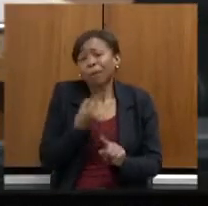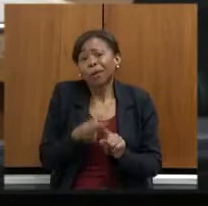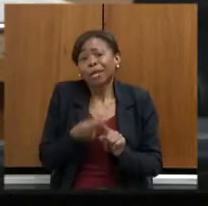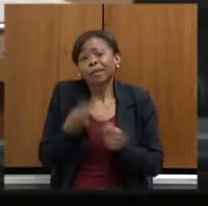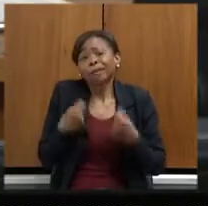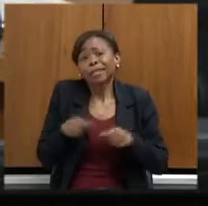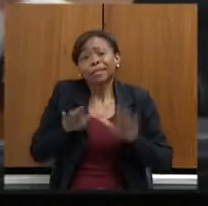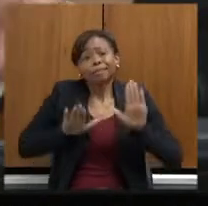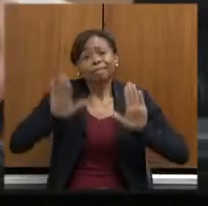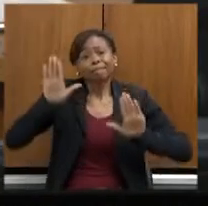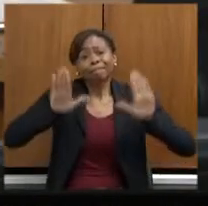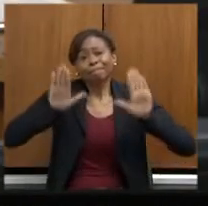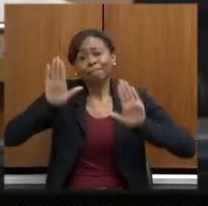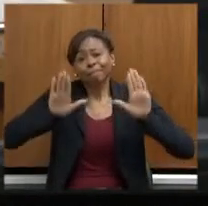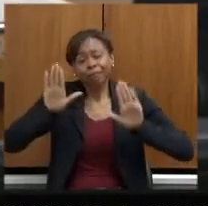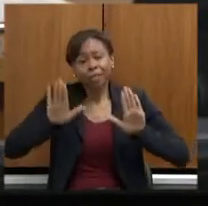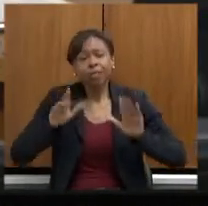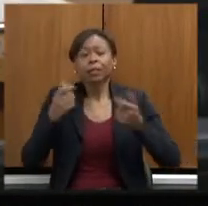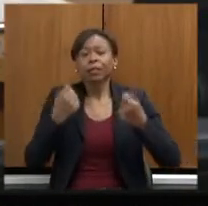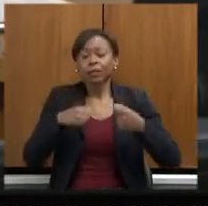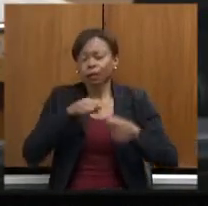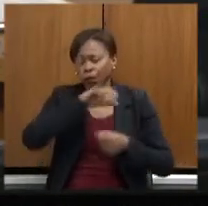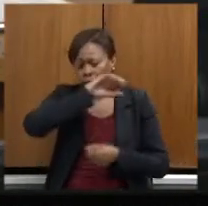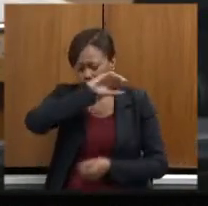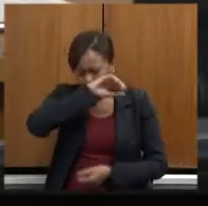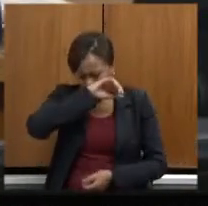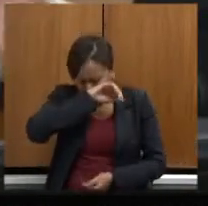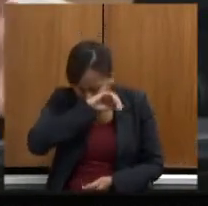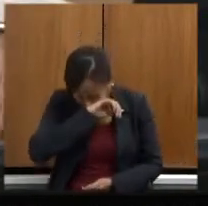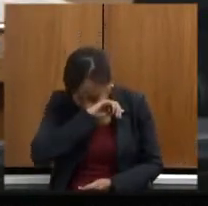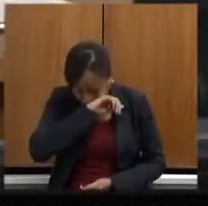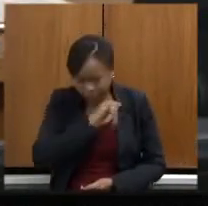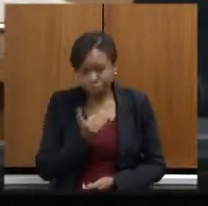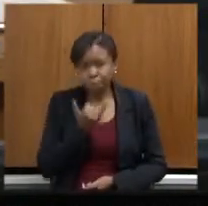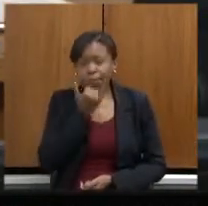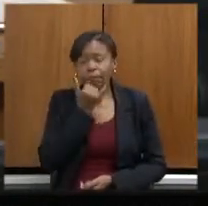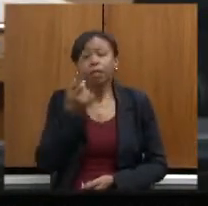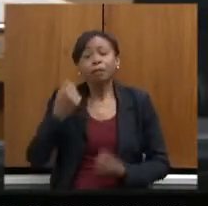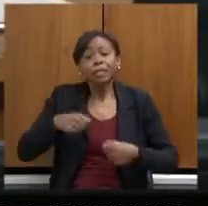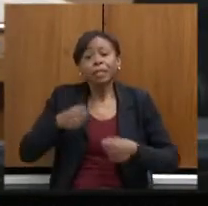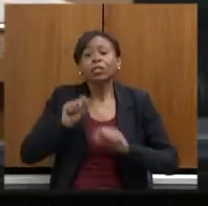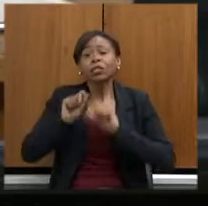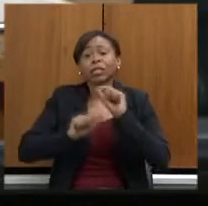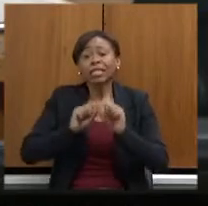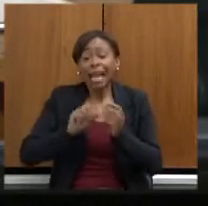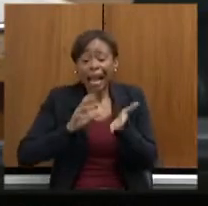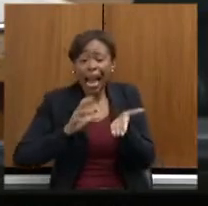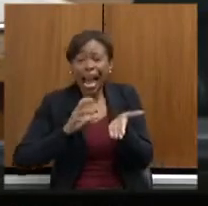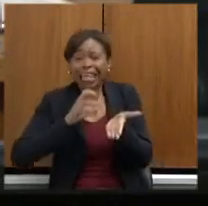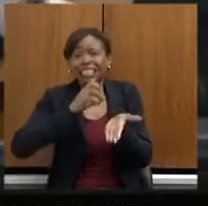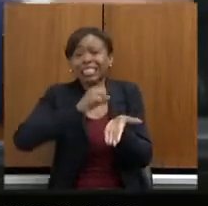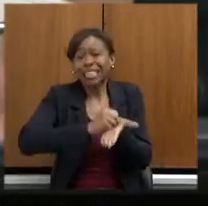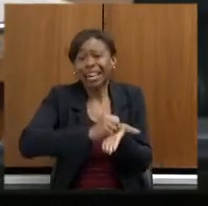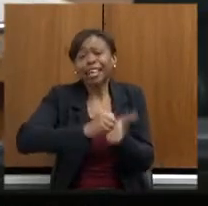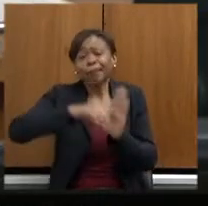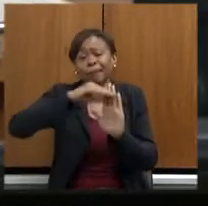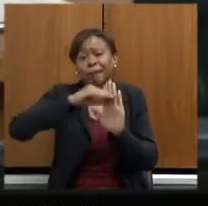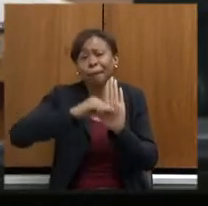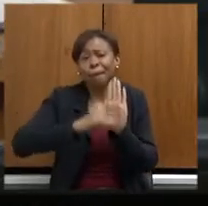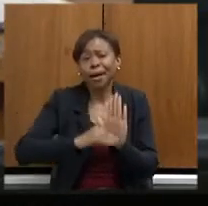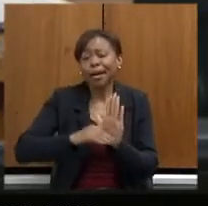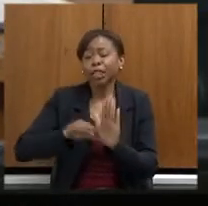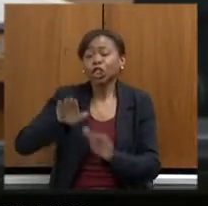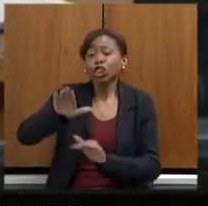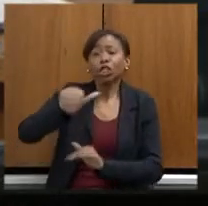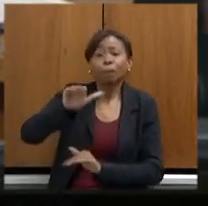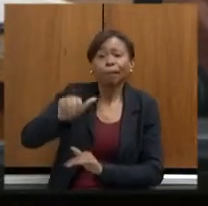pública tem que ter o cadastro Como eu disse tem que ter o georreferenciamento e aí a gente tem que contratar empresas fazer licitação para fazer